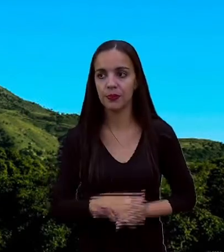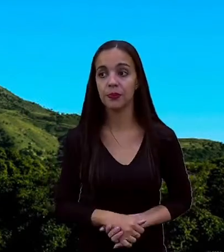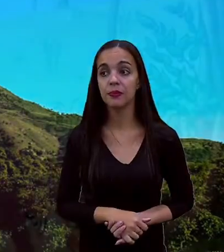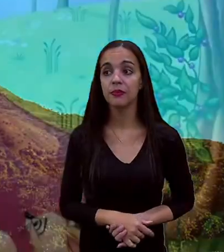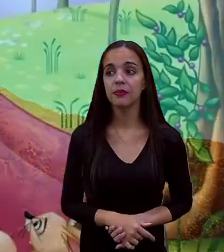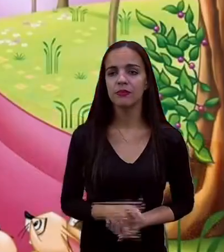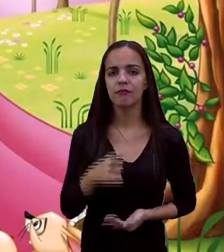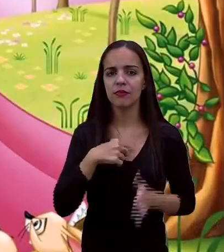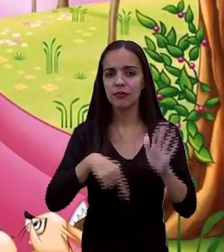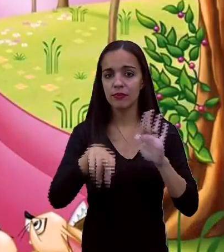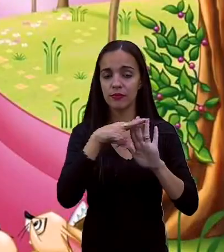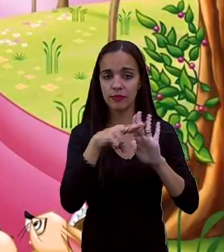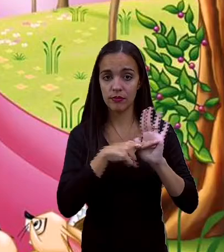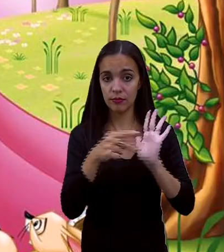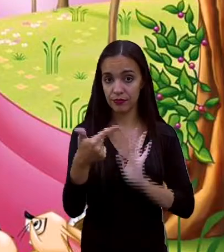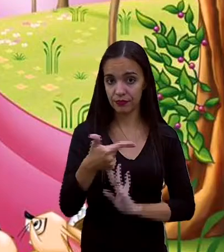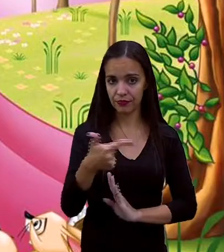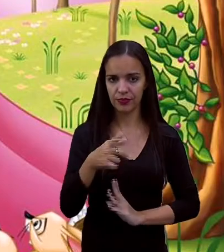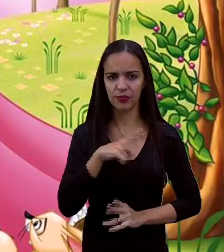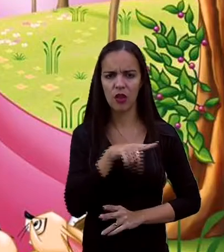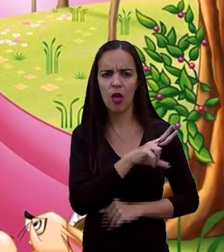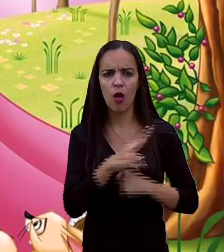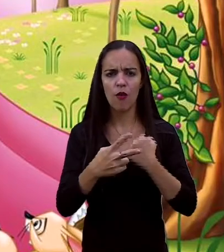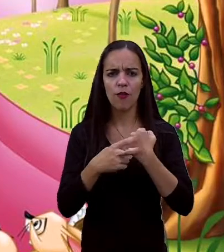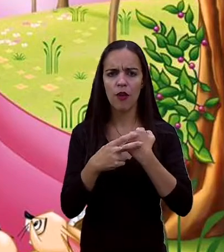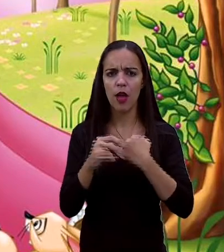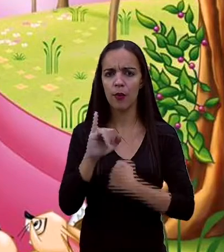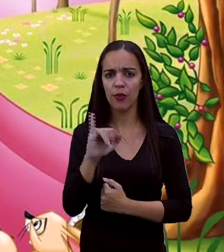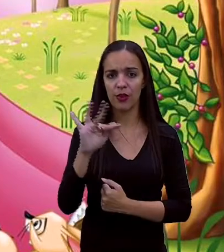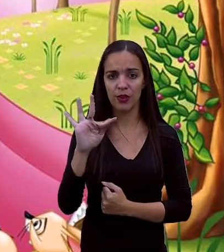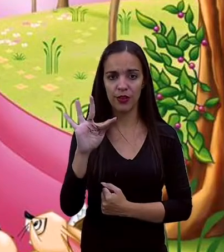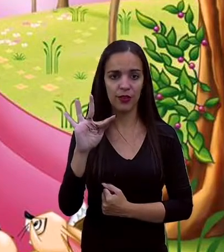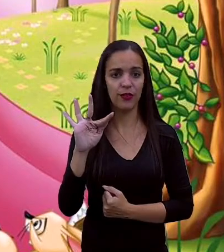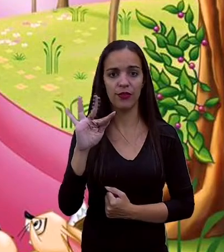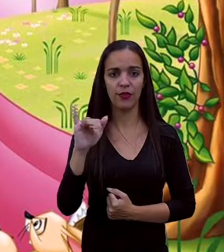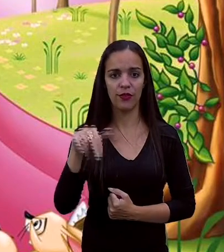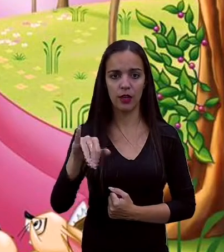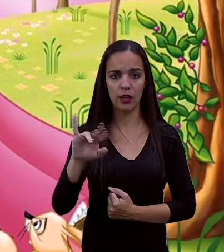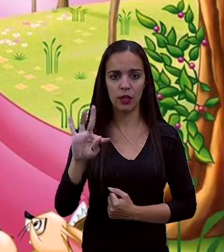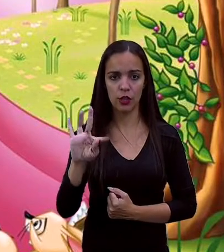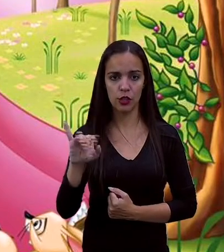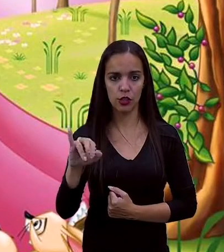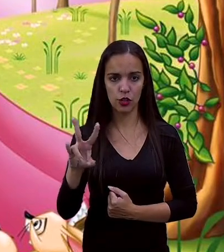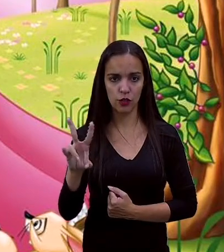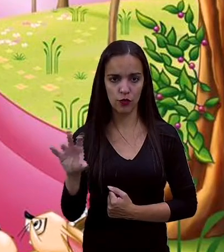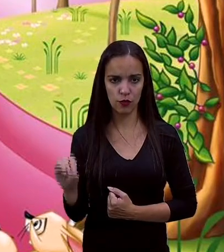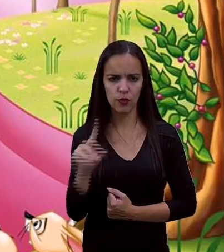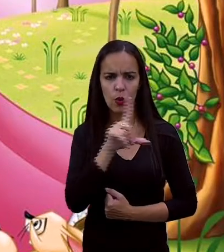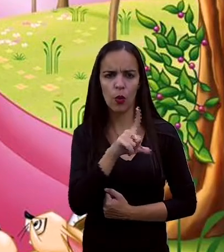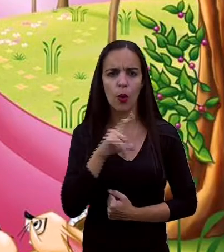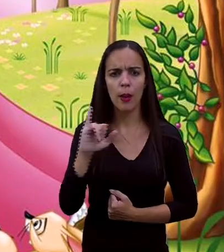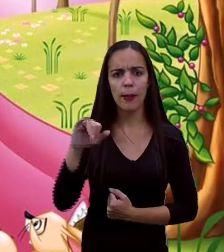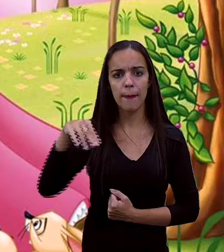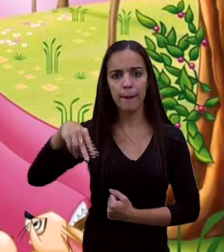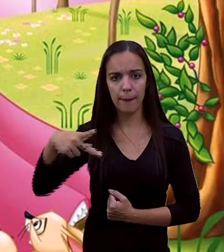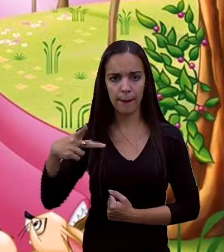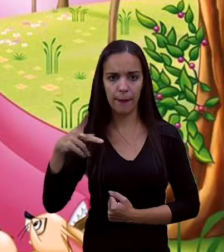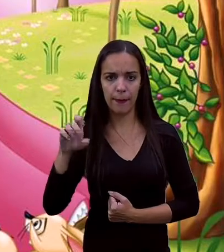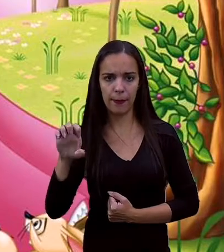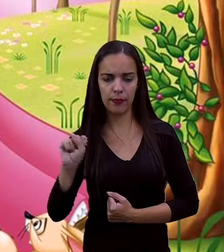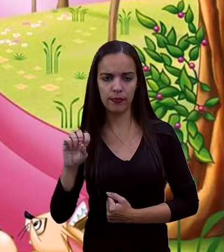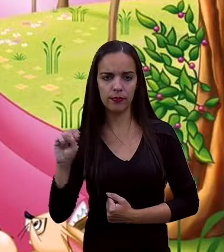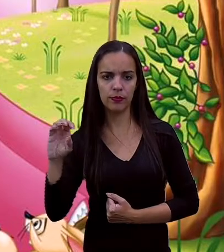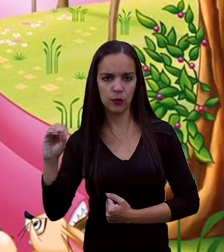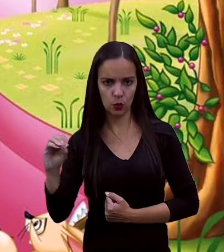Segunda regrinha. O verbo no infinitivo impessoal, regido da preposição a. Olha o exemplo.